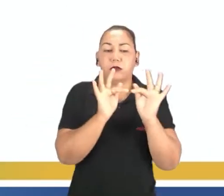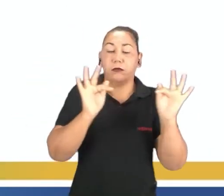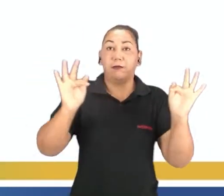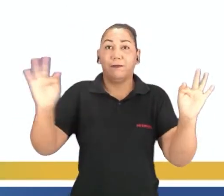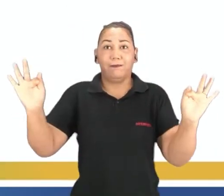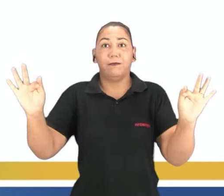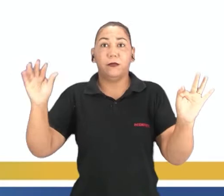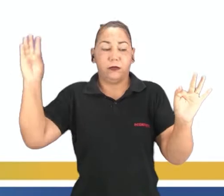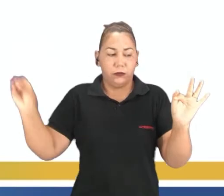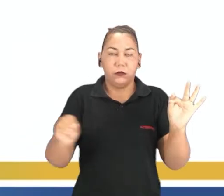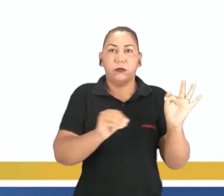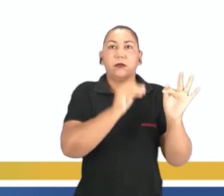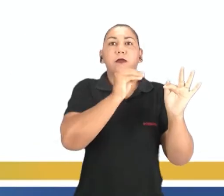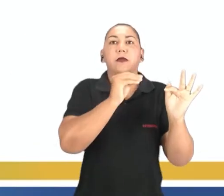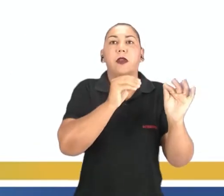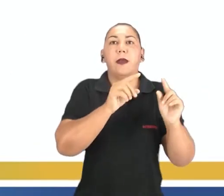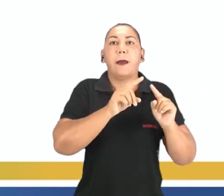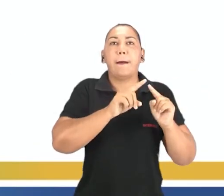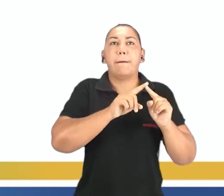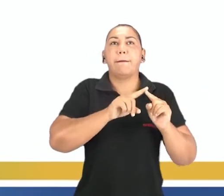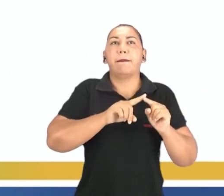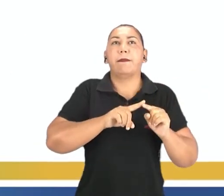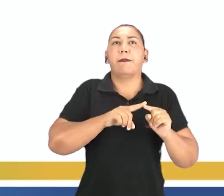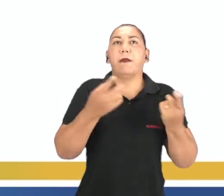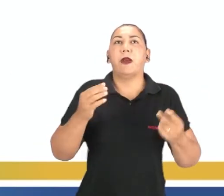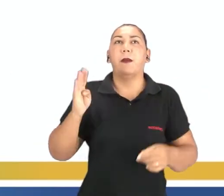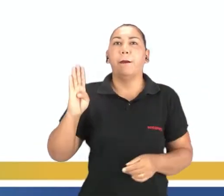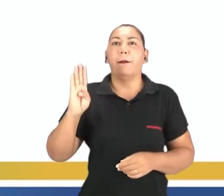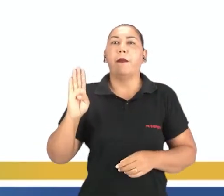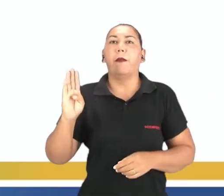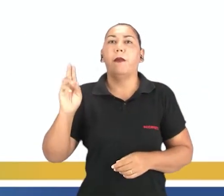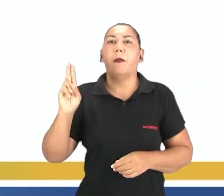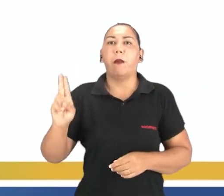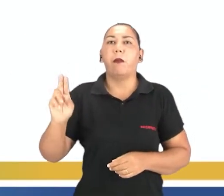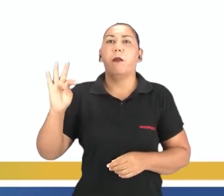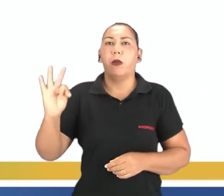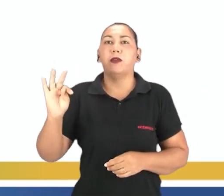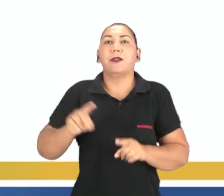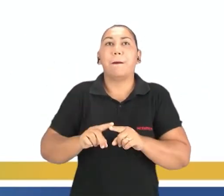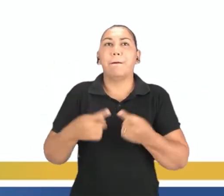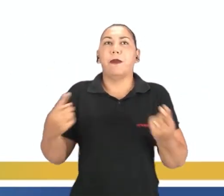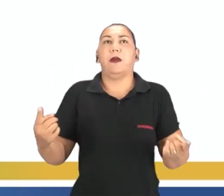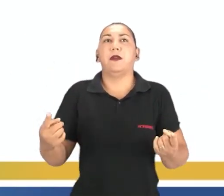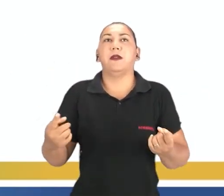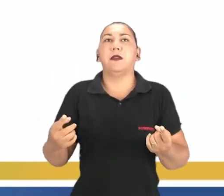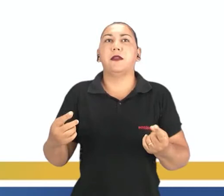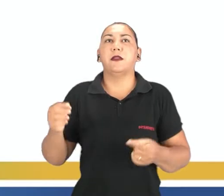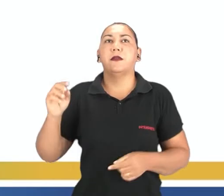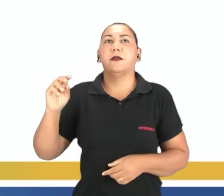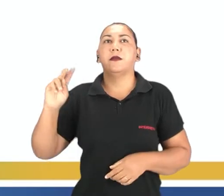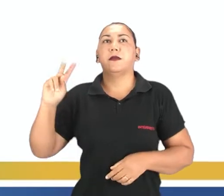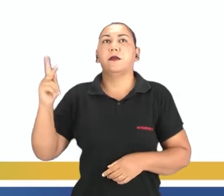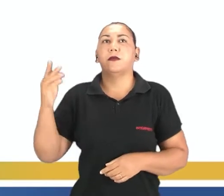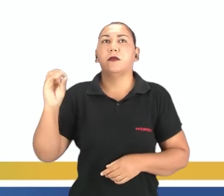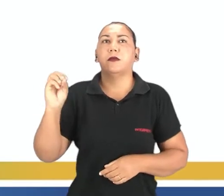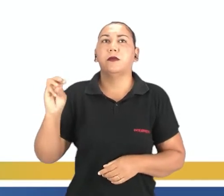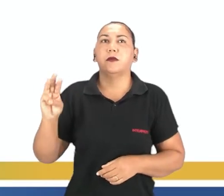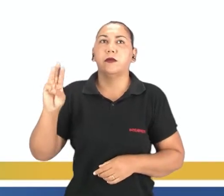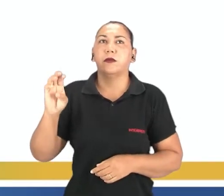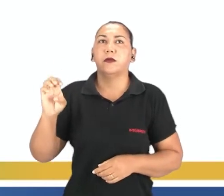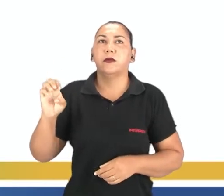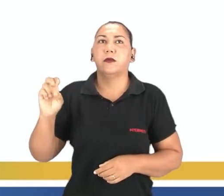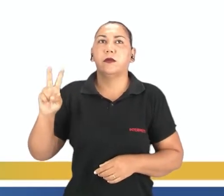que significa mas, however, entretanto, nevertheless, não obstante, ou mesmo